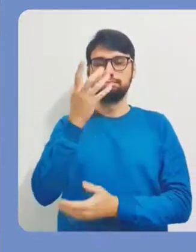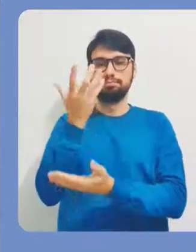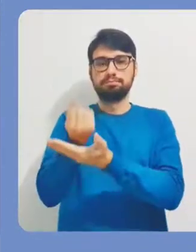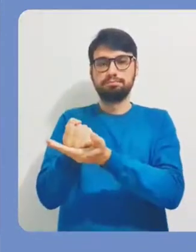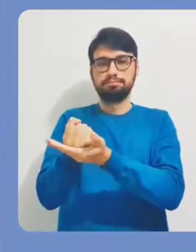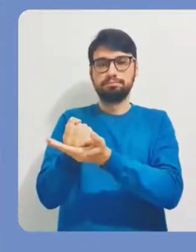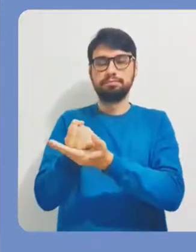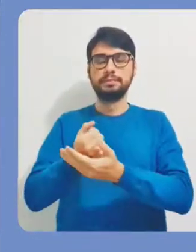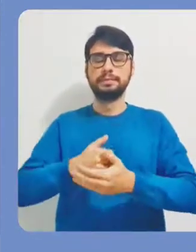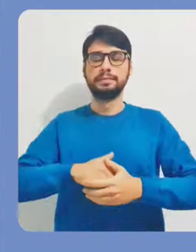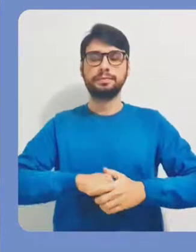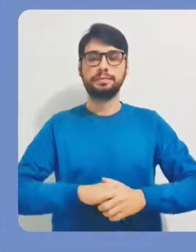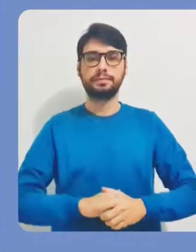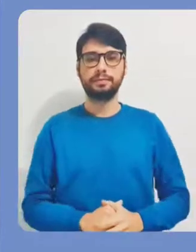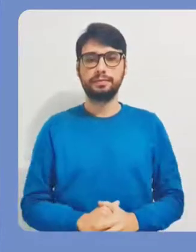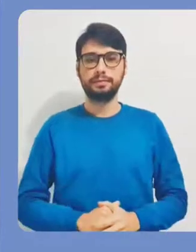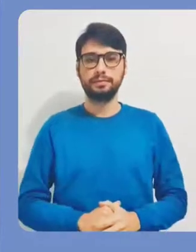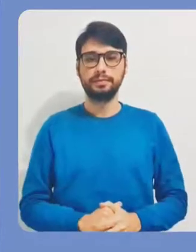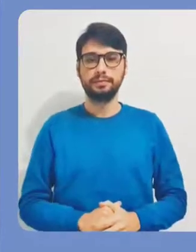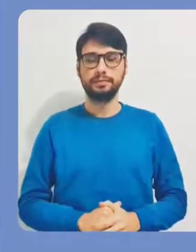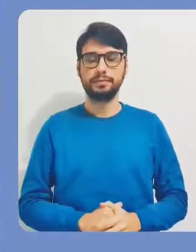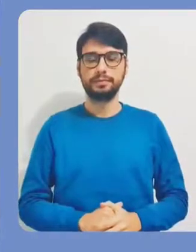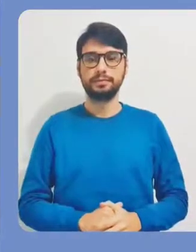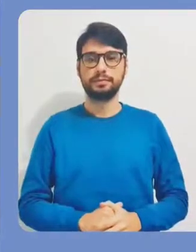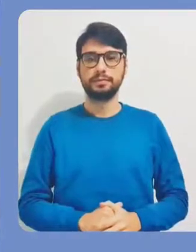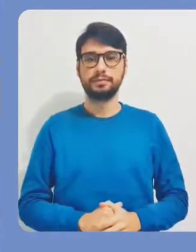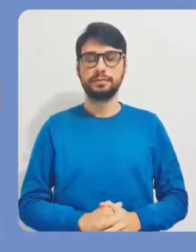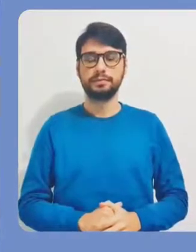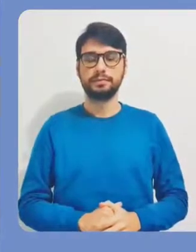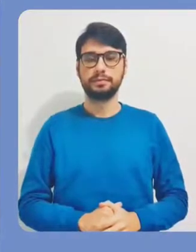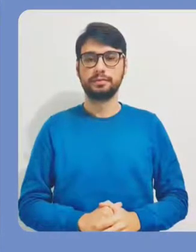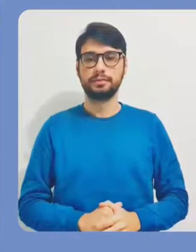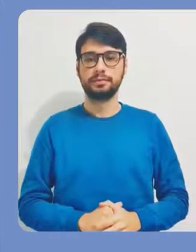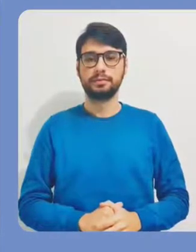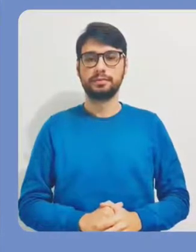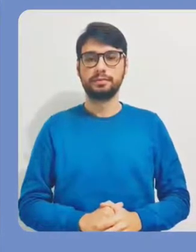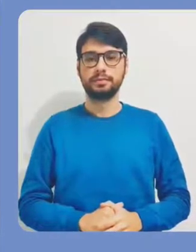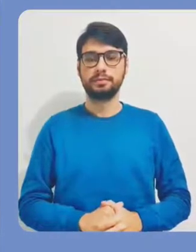vou selecionar as fotos dos arquivos do meu computador.